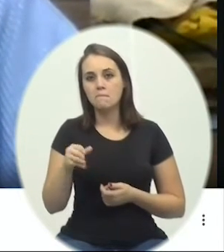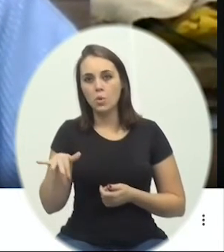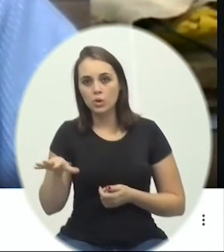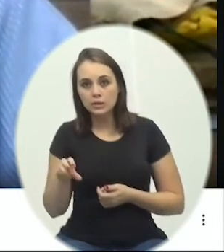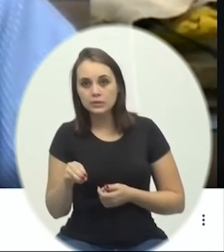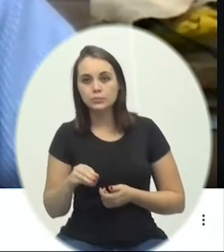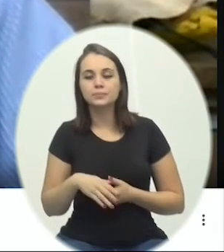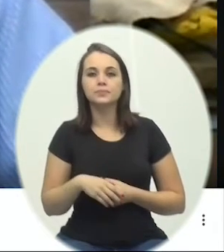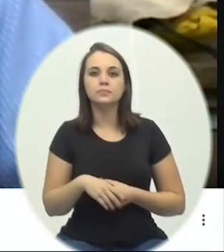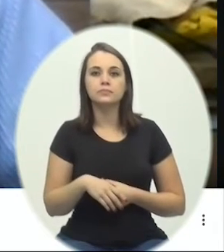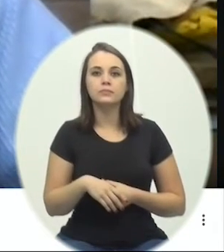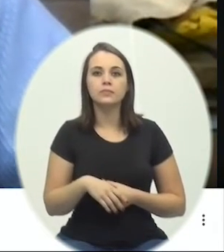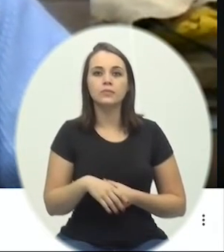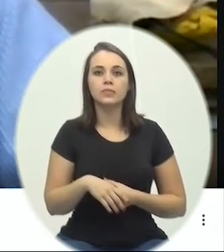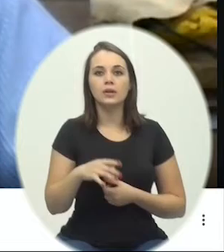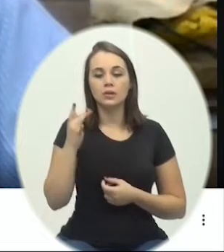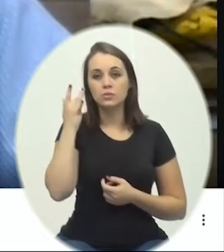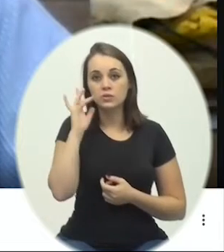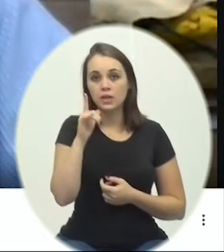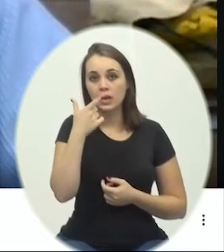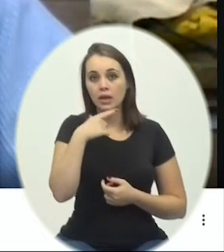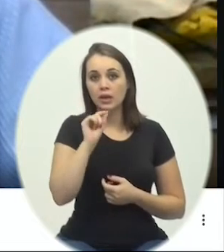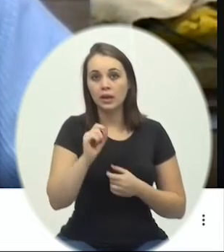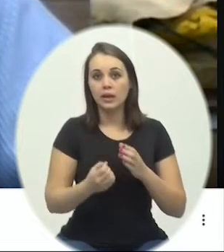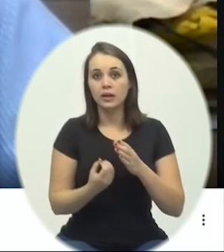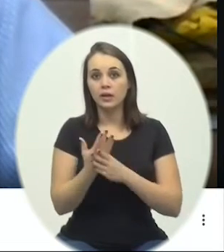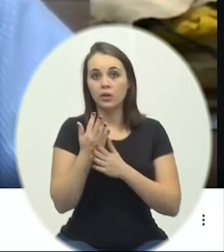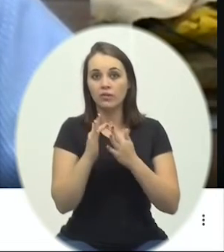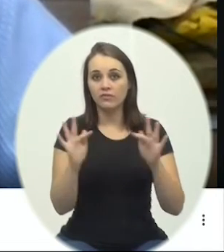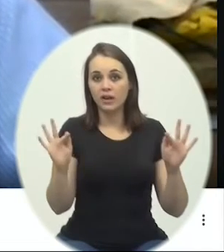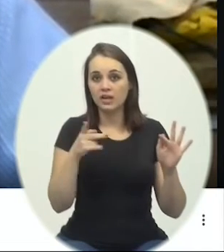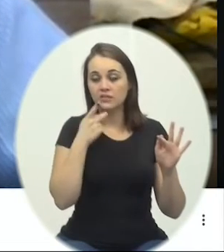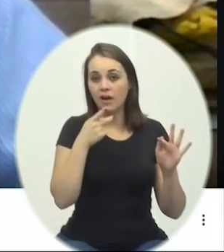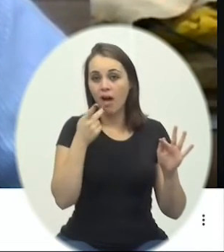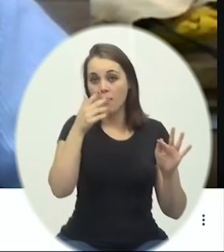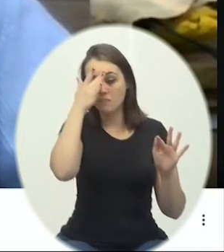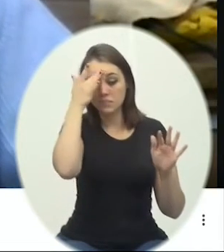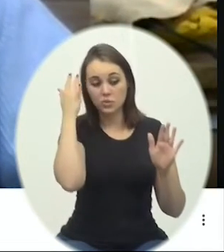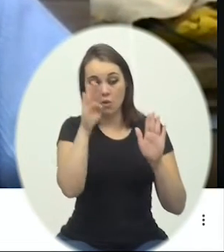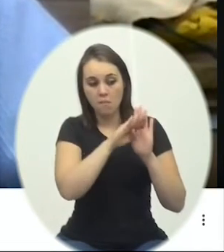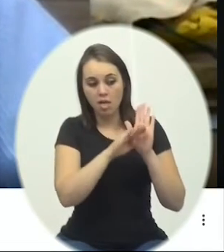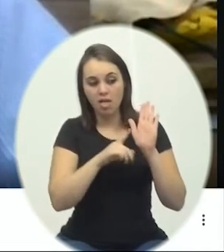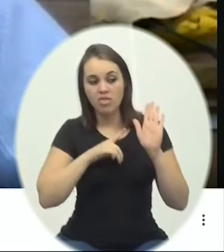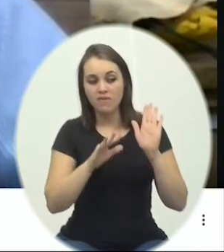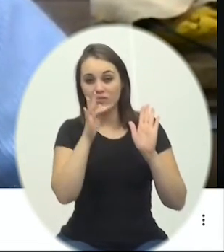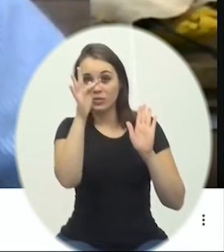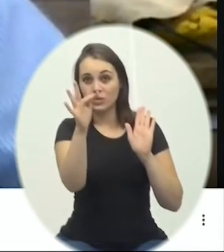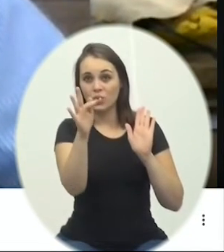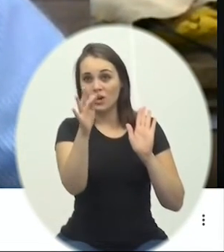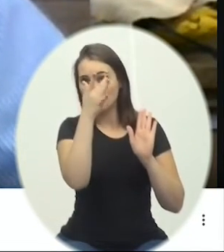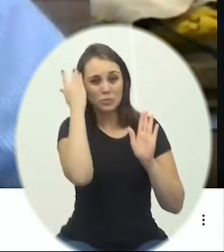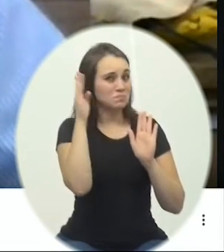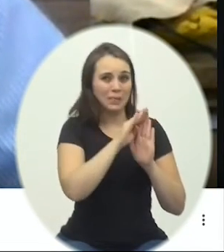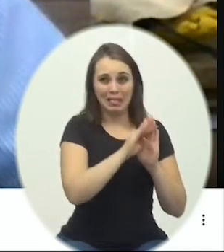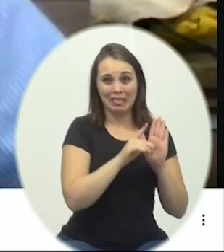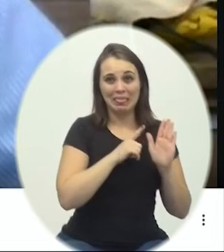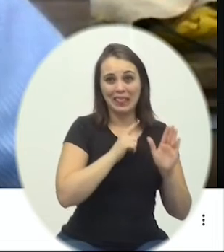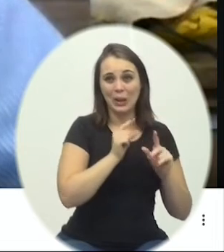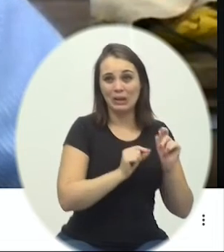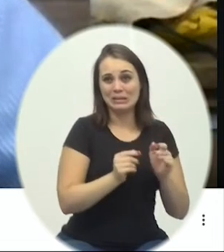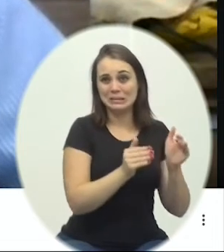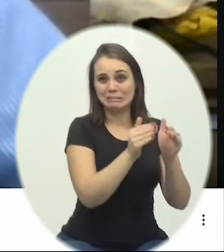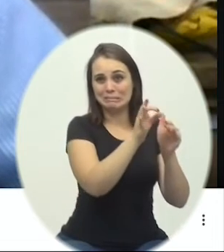quem bolou essa frase, quem planeja tem futuro, quem não planeja tem destino, né? O fato é que a